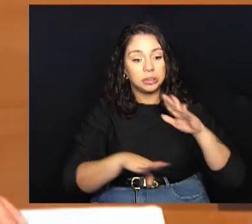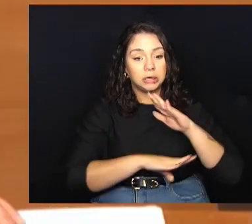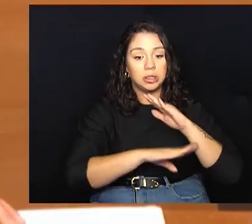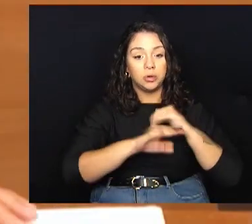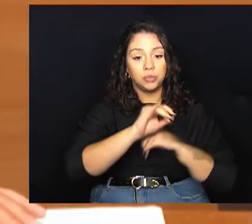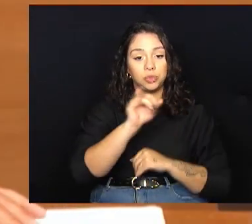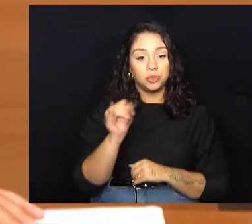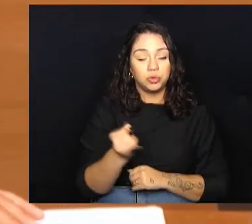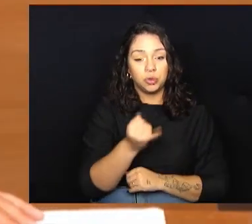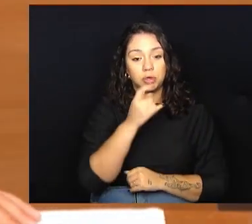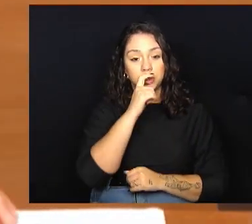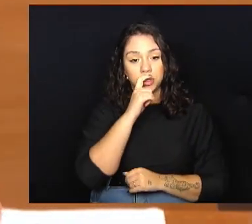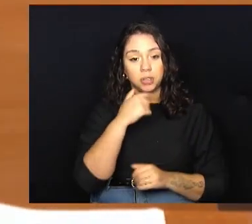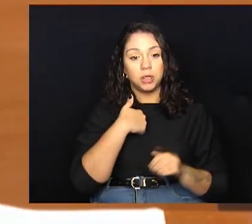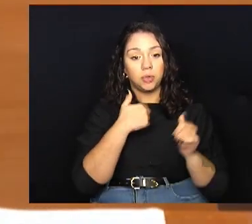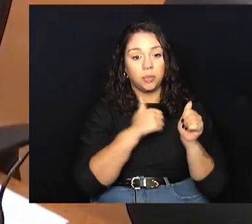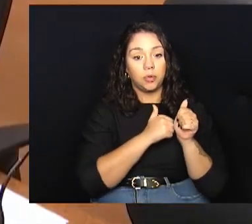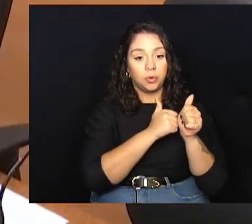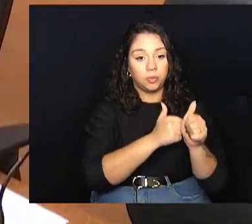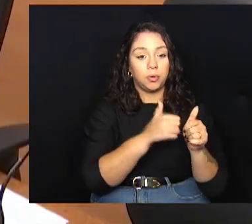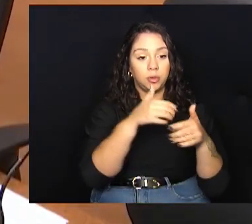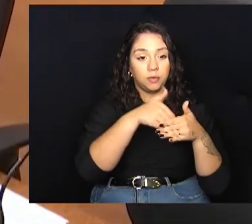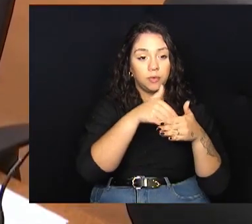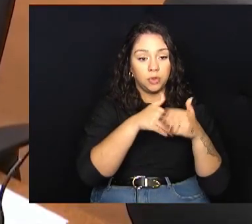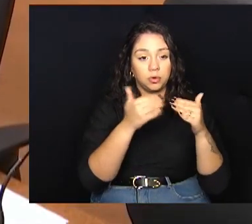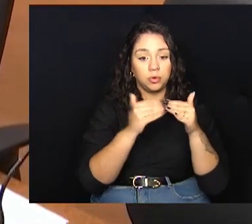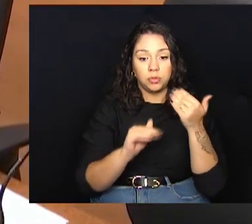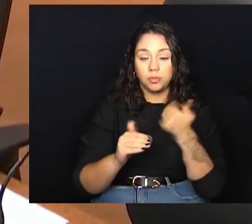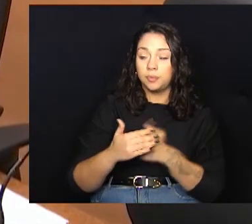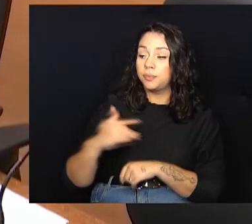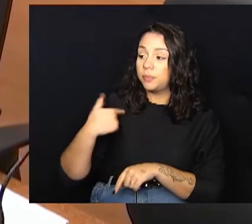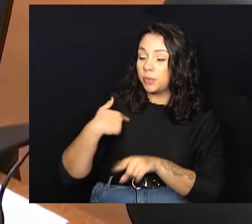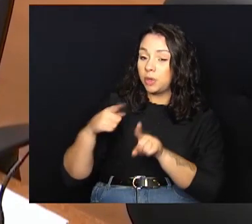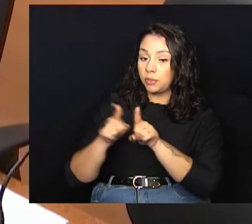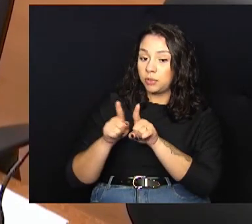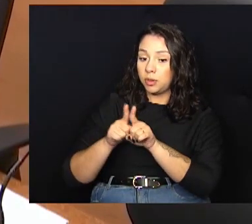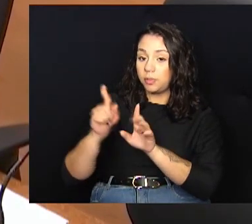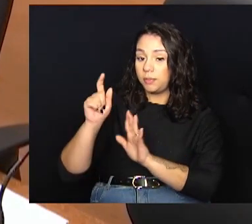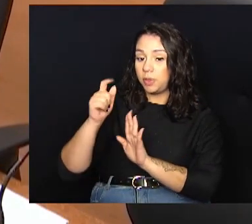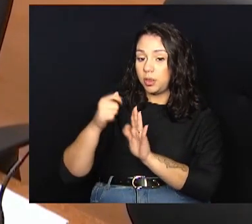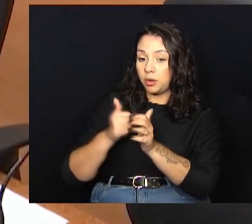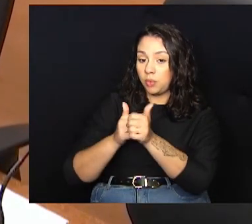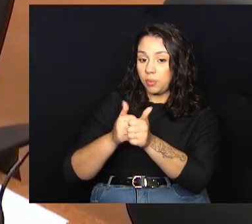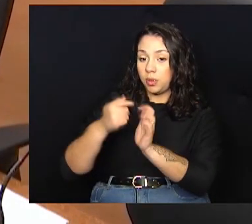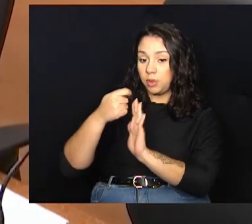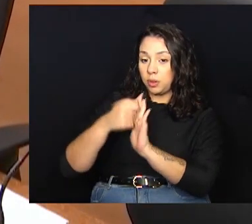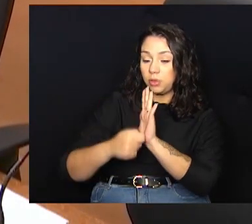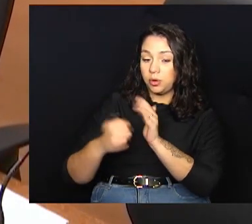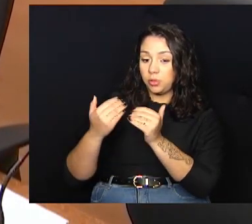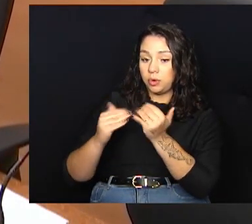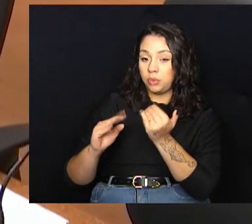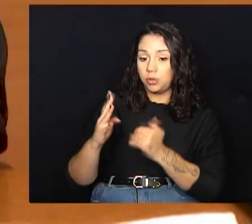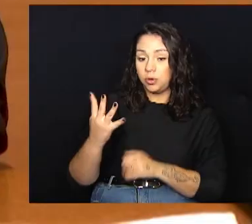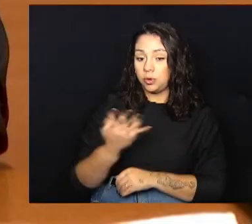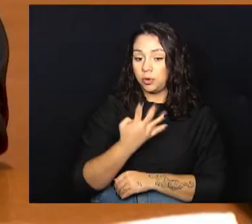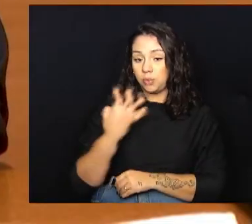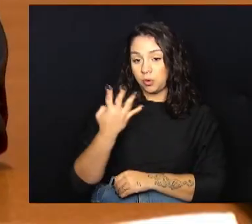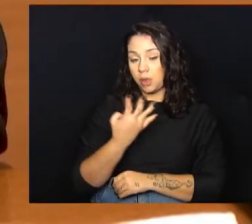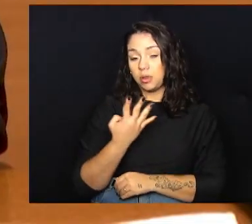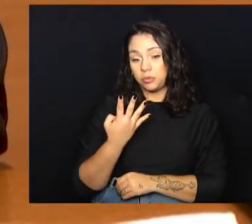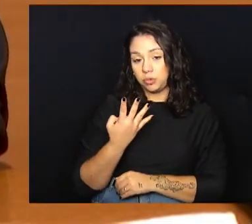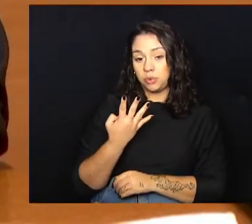Schneider então acompanha o voto contrário eu também Acompanho a relatoria contrária e com quatro votos então